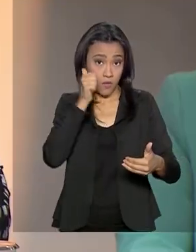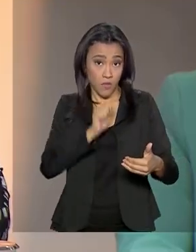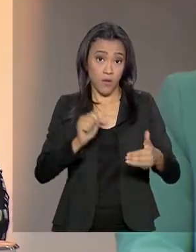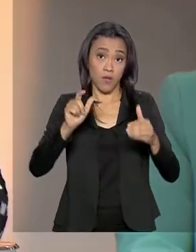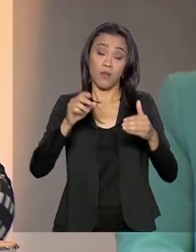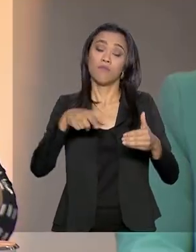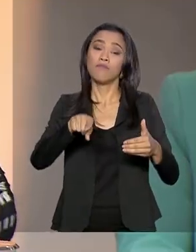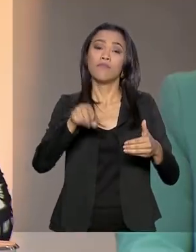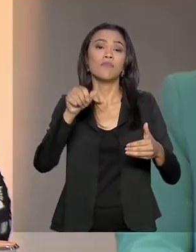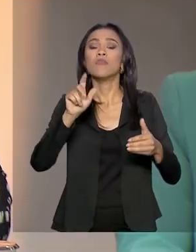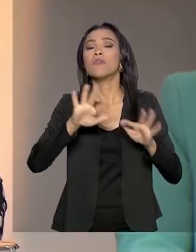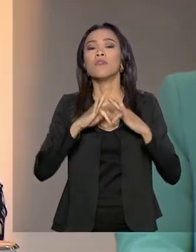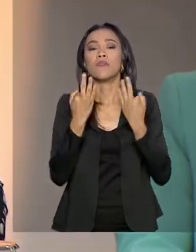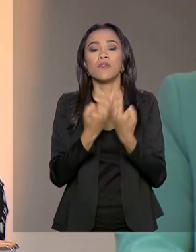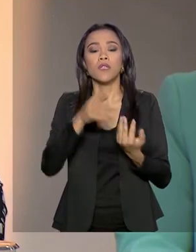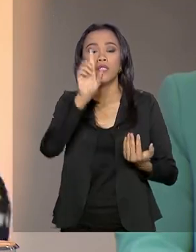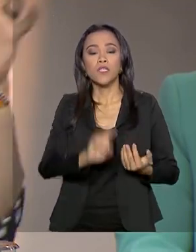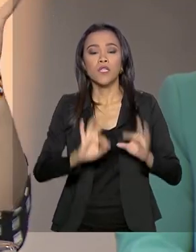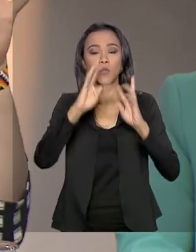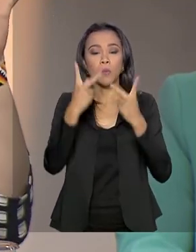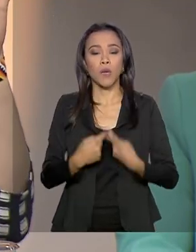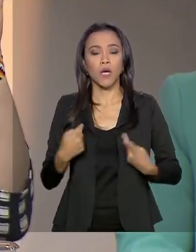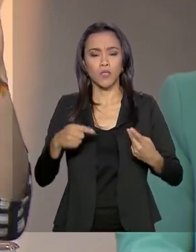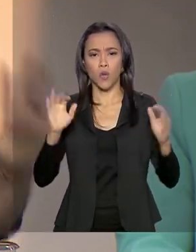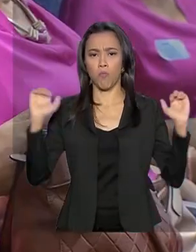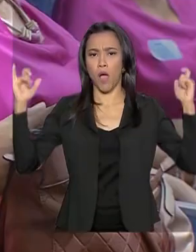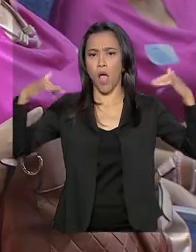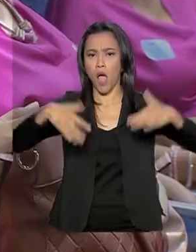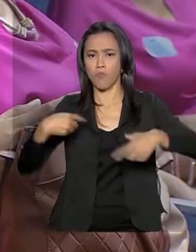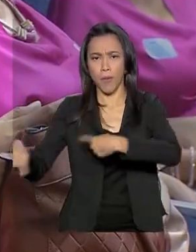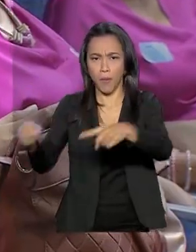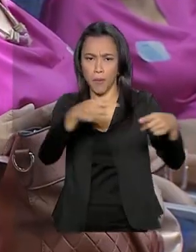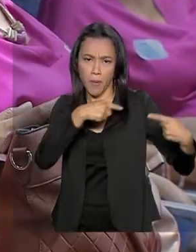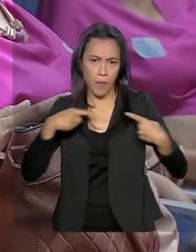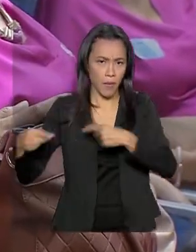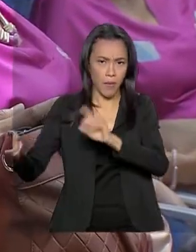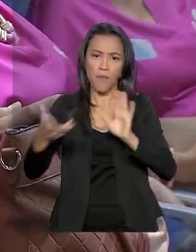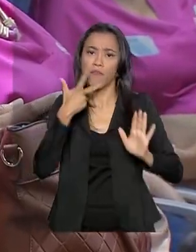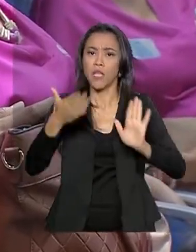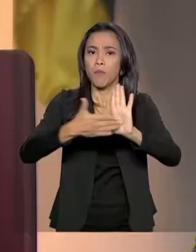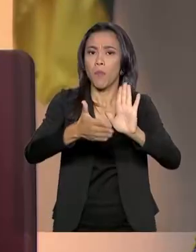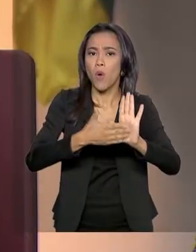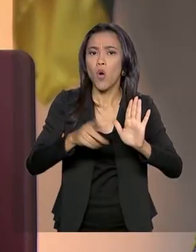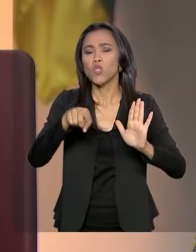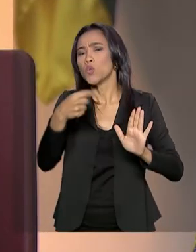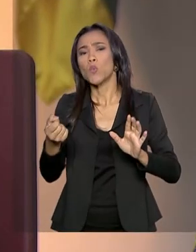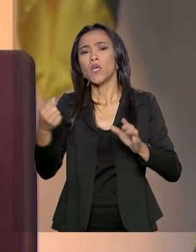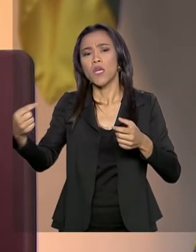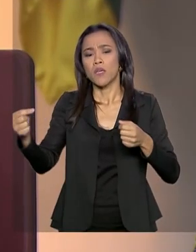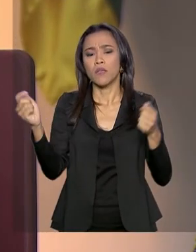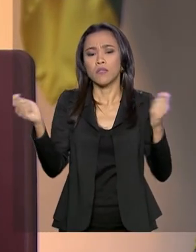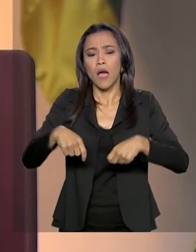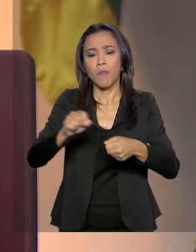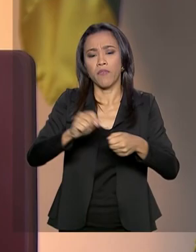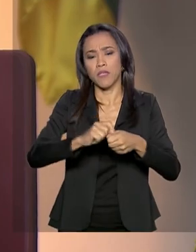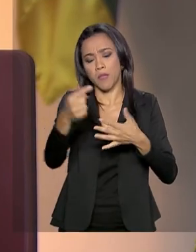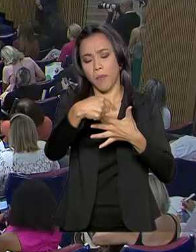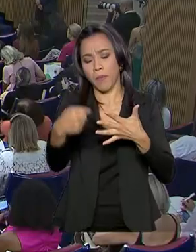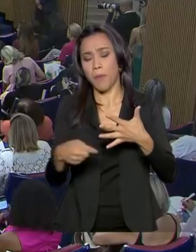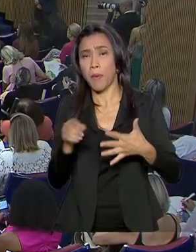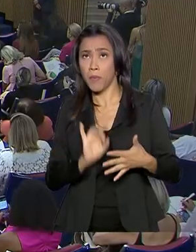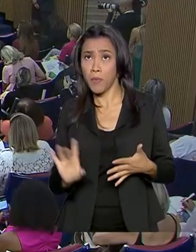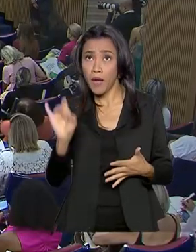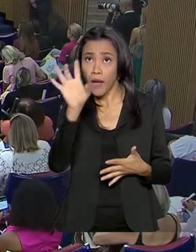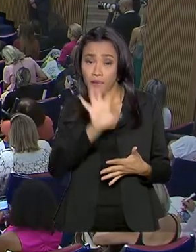realizou um seminário para debater quais são os direitos das mulheres vítimas dessa doença quais ações podem ser tomadas por